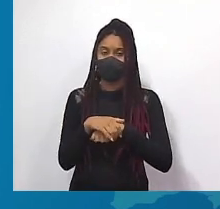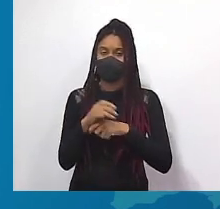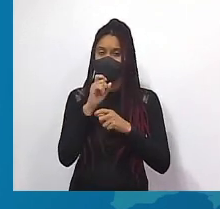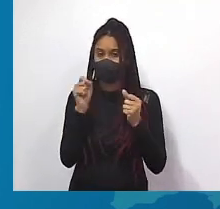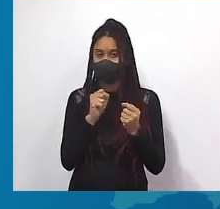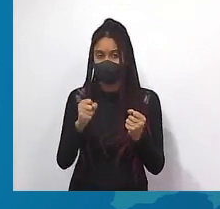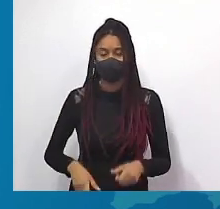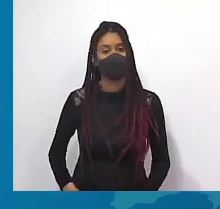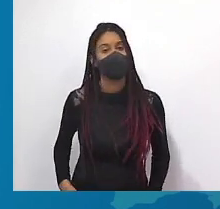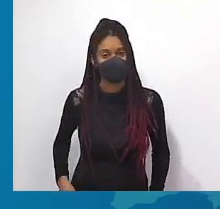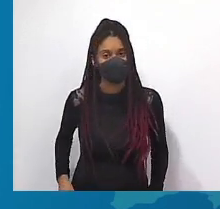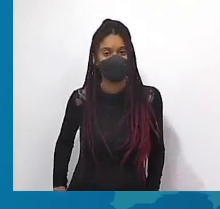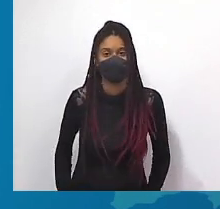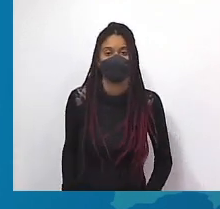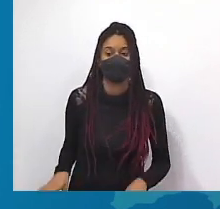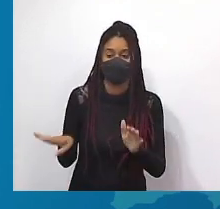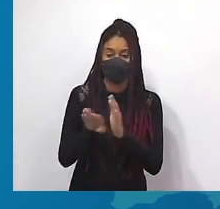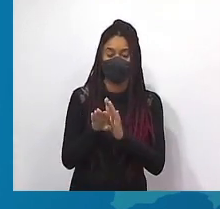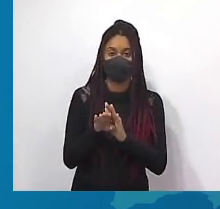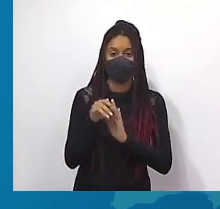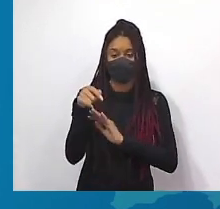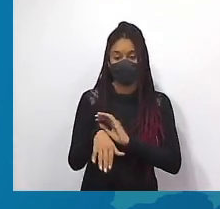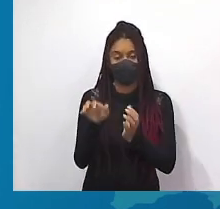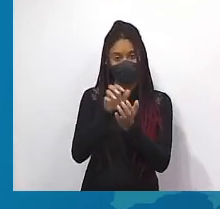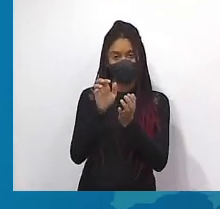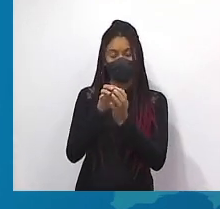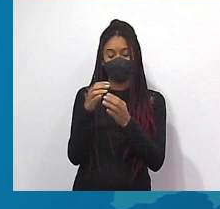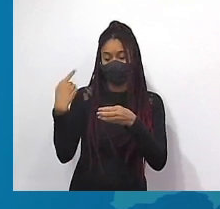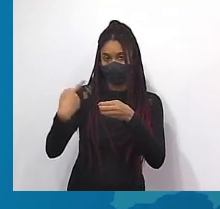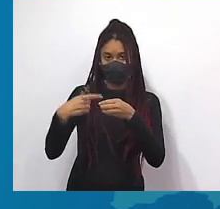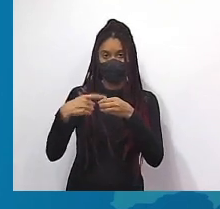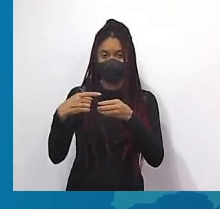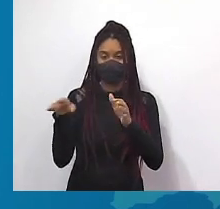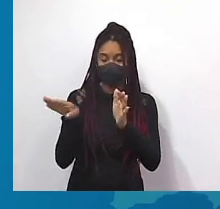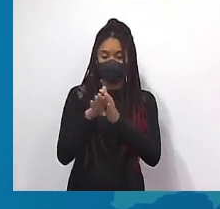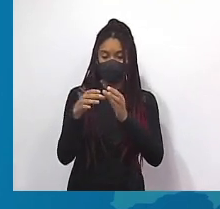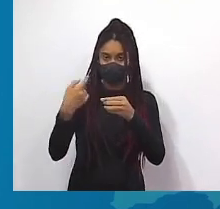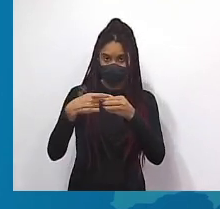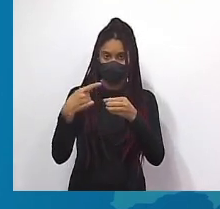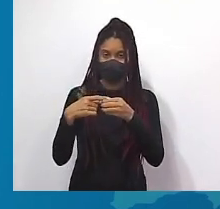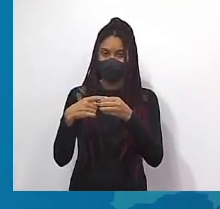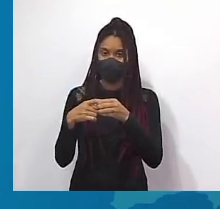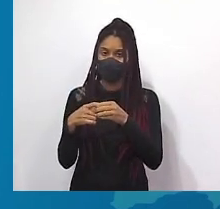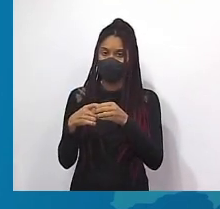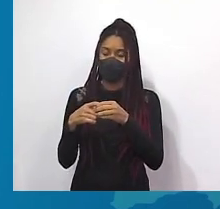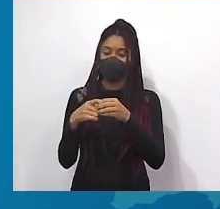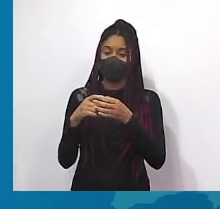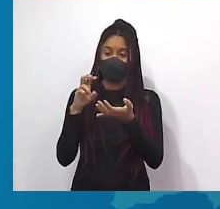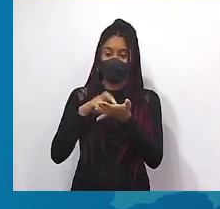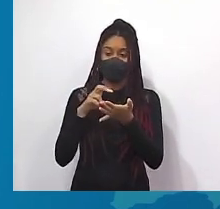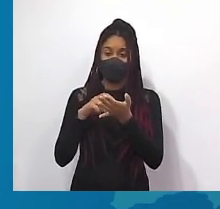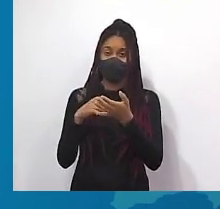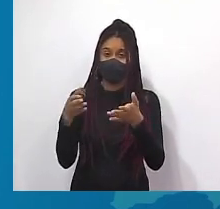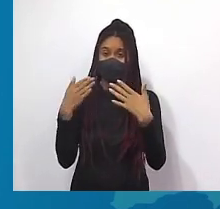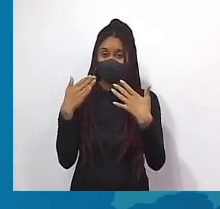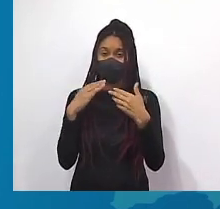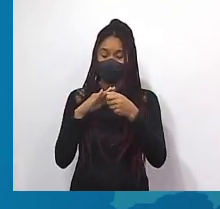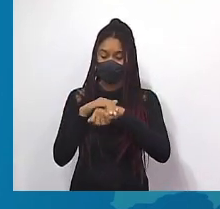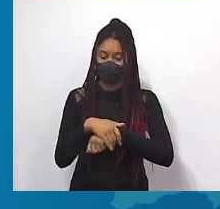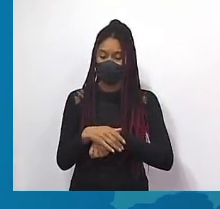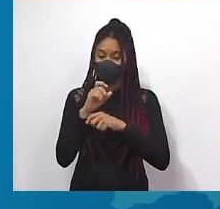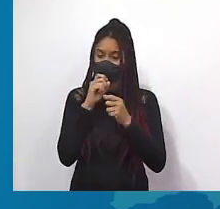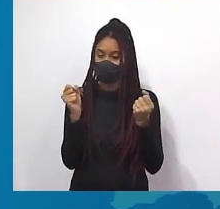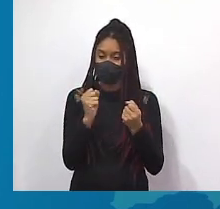tem isso. À medida que eu vou indo para o interior, durante o dia está lá o sertão, né, quente, mas à noite é fria. E por que é fria